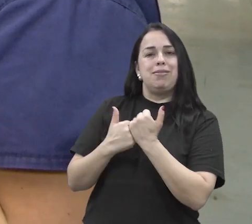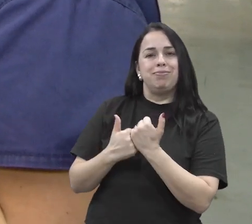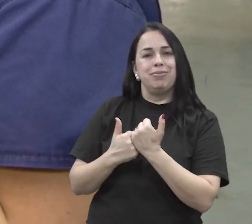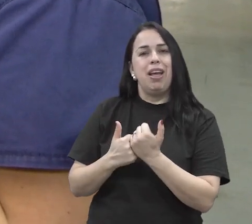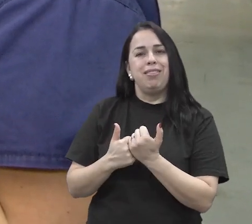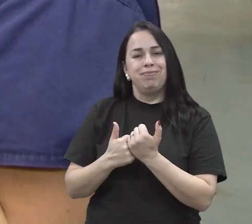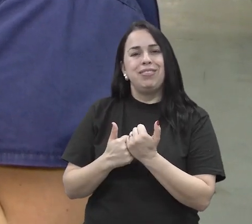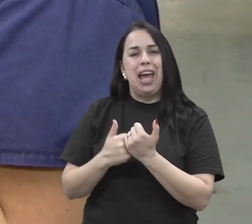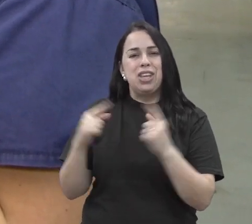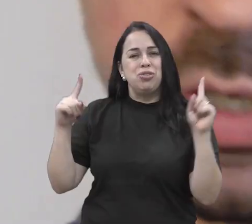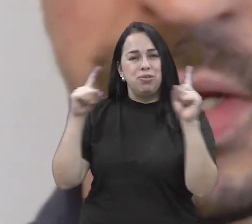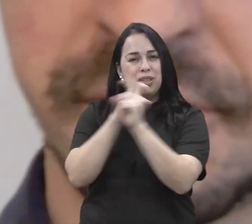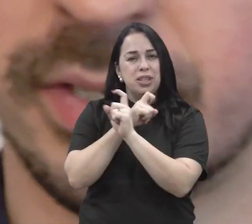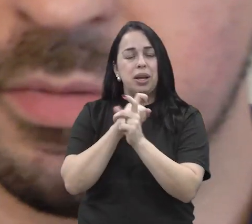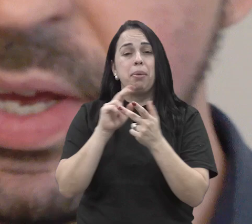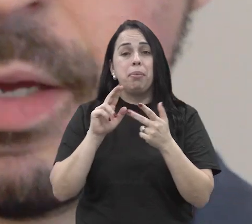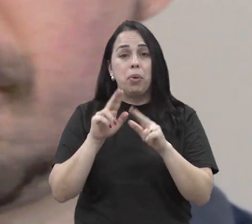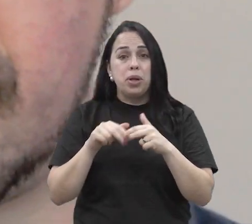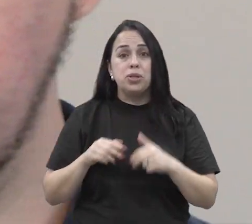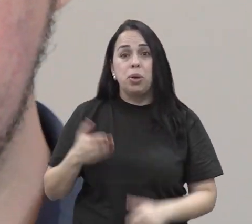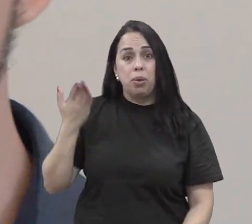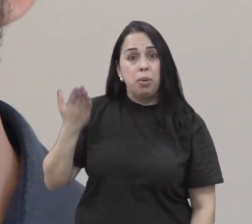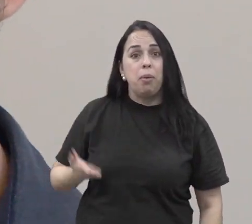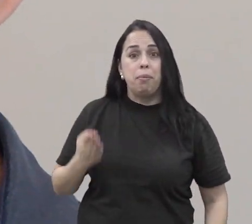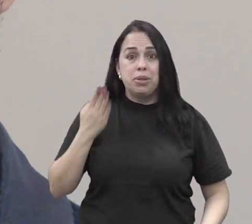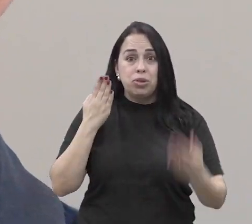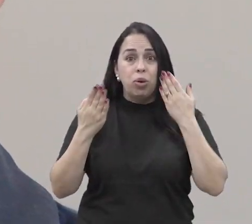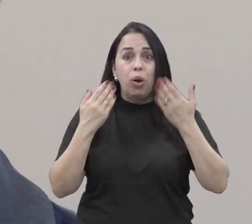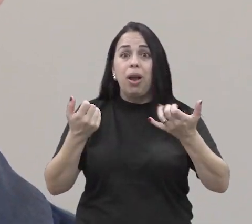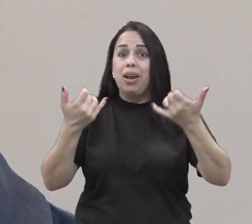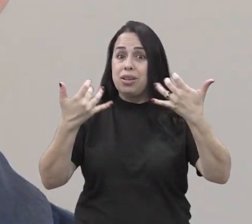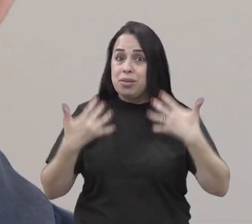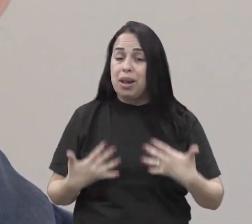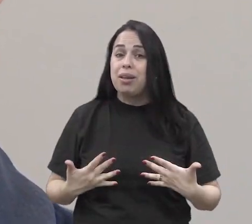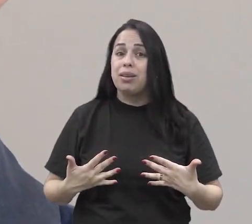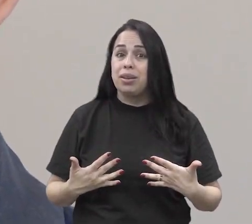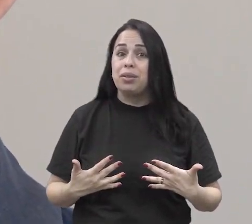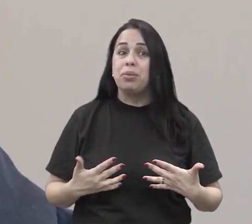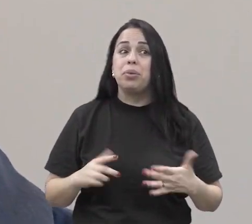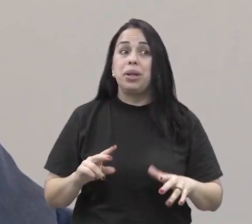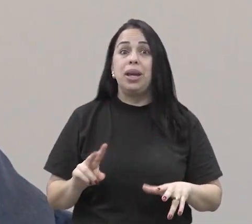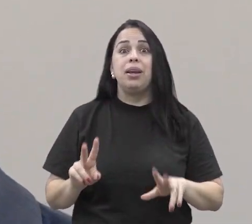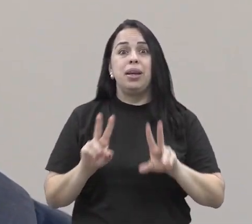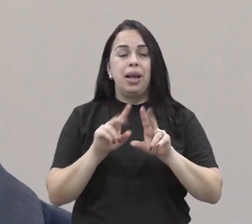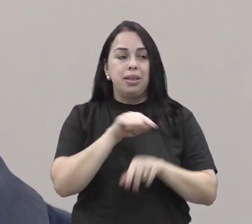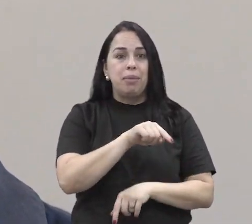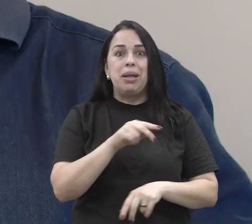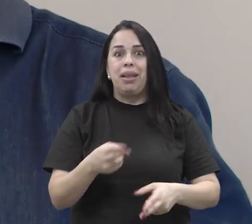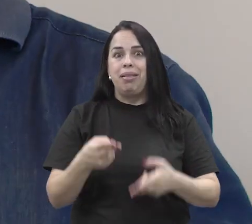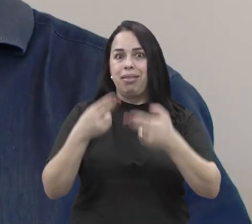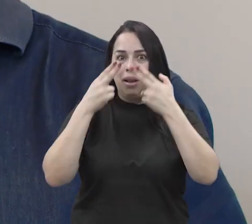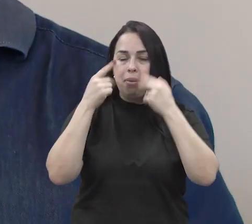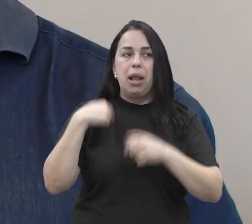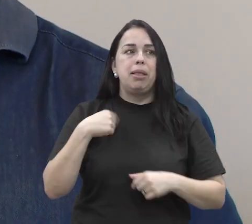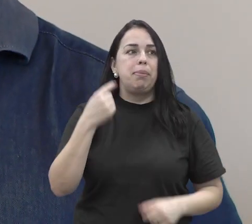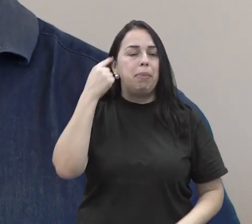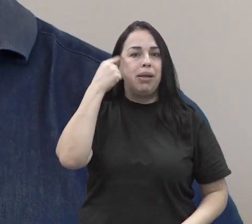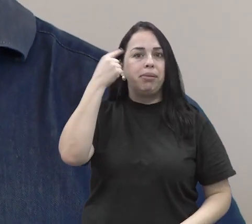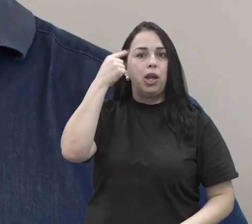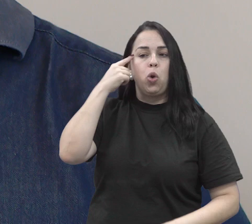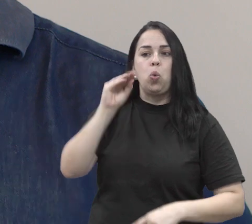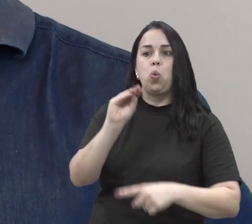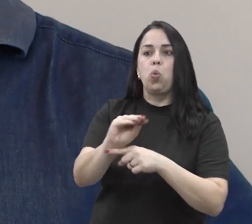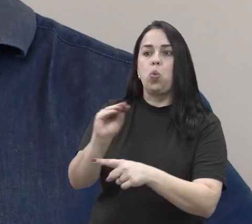apoio. Além disso, o psicólogo destaca outro motivo: o estigma associado ao tema. Eles focam tanto na parte